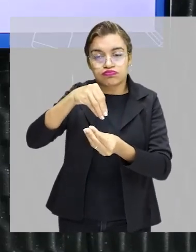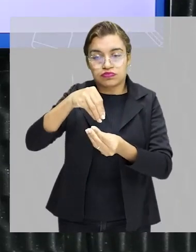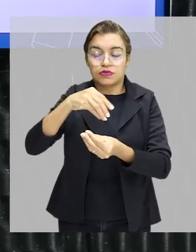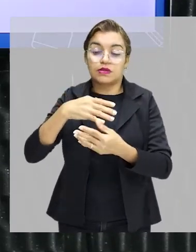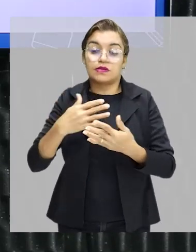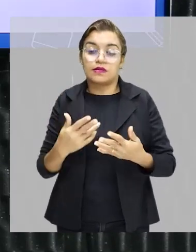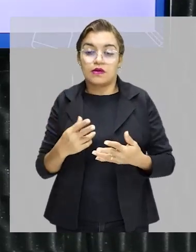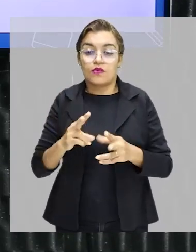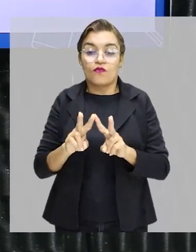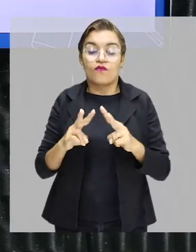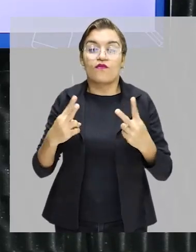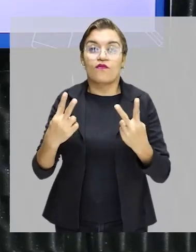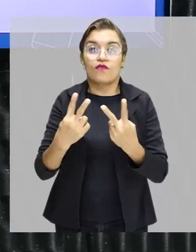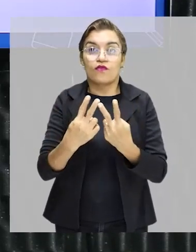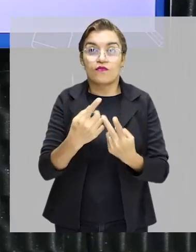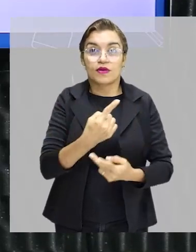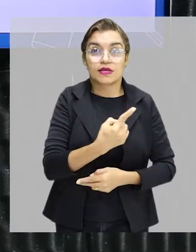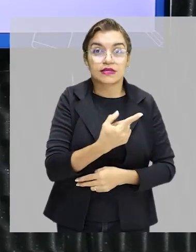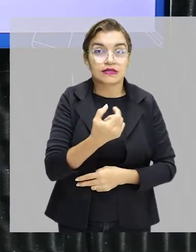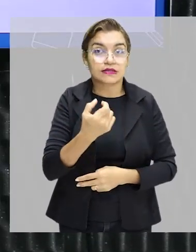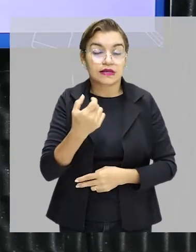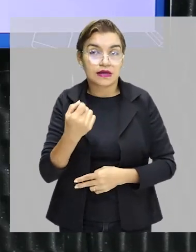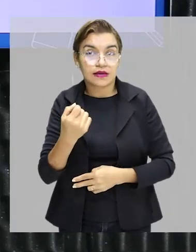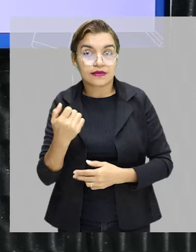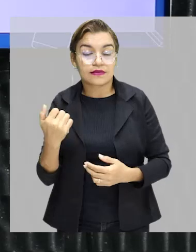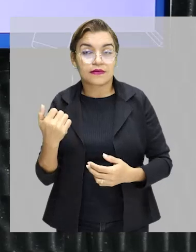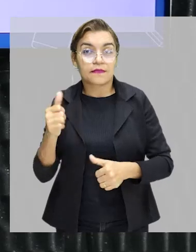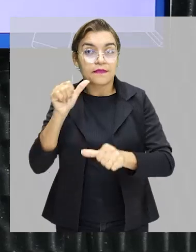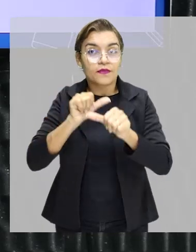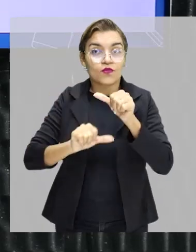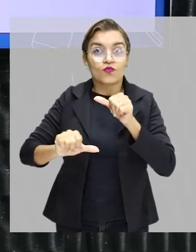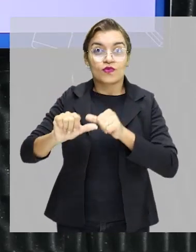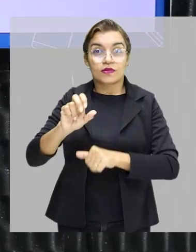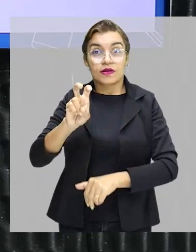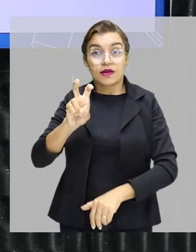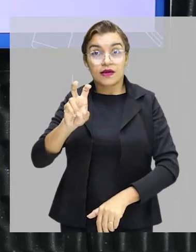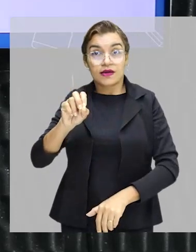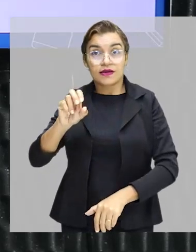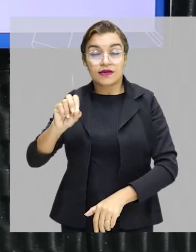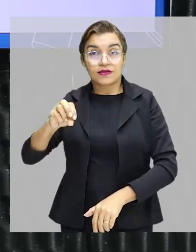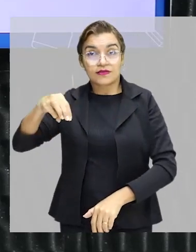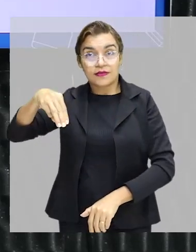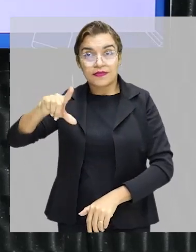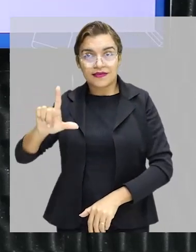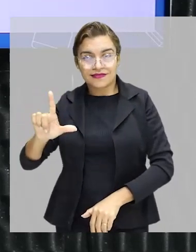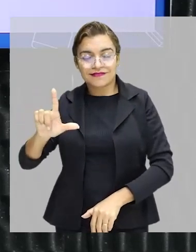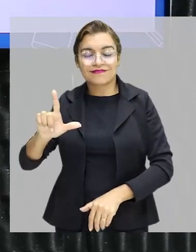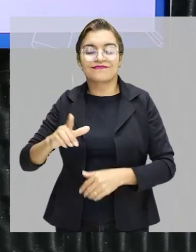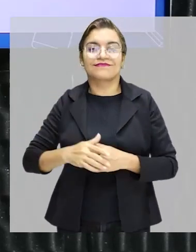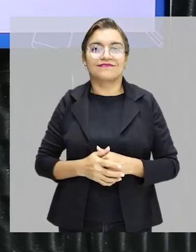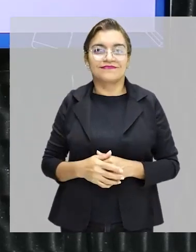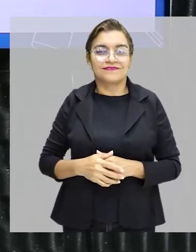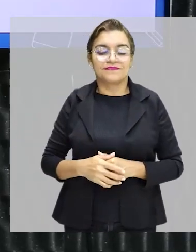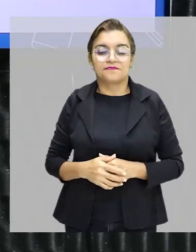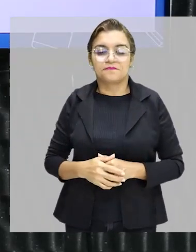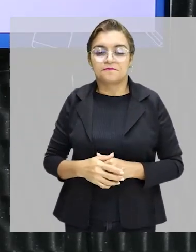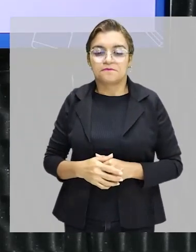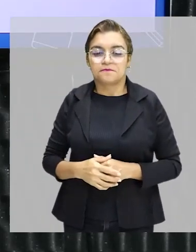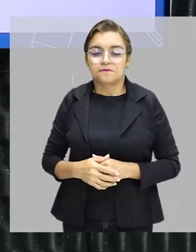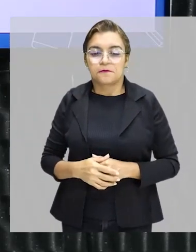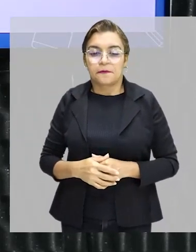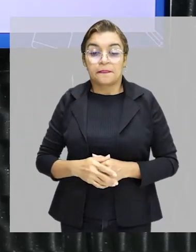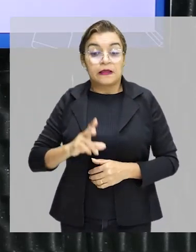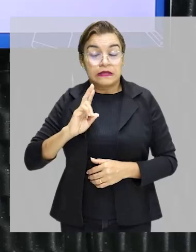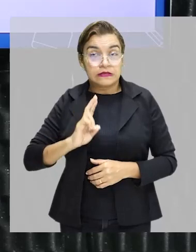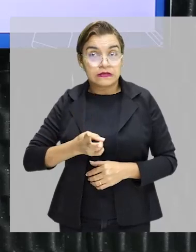era 100 vai passar a ser 500 ml, ok? Turminha,